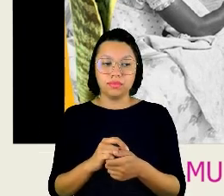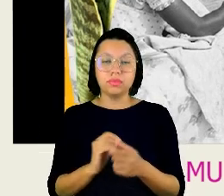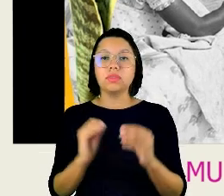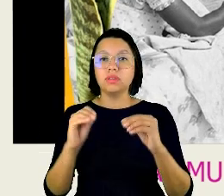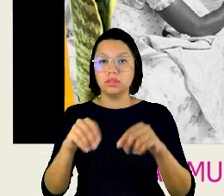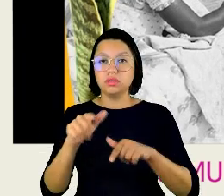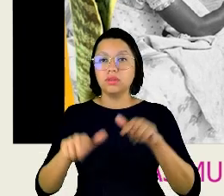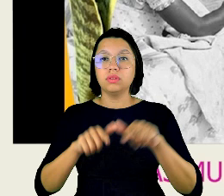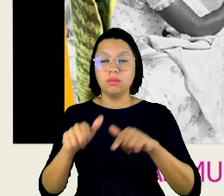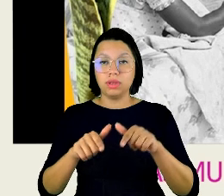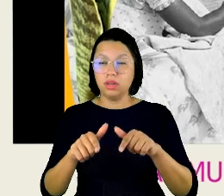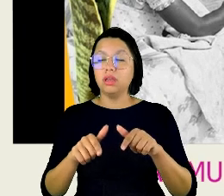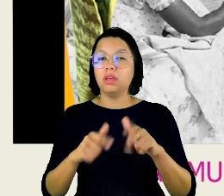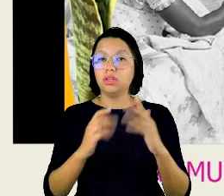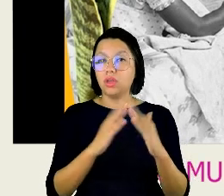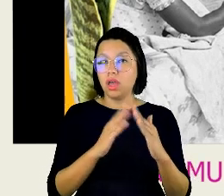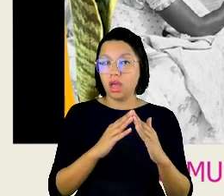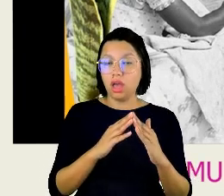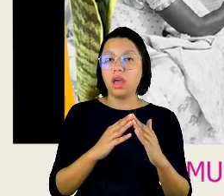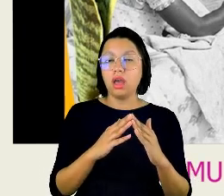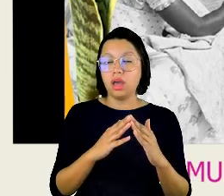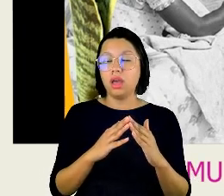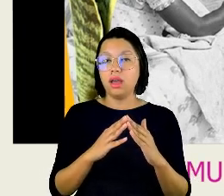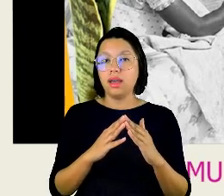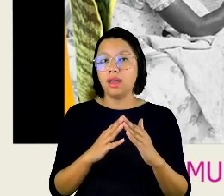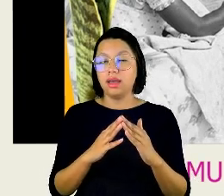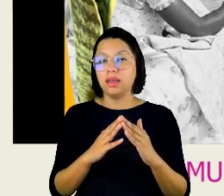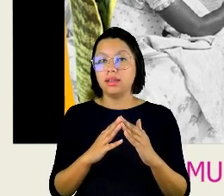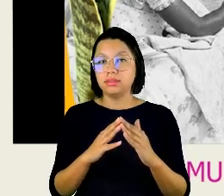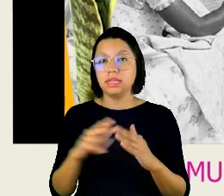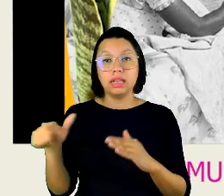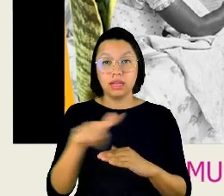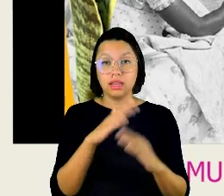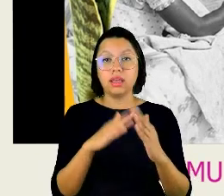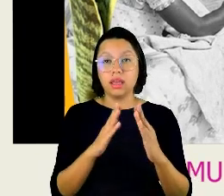estavam empregadas no serviço doméstico. Então, hoje a gente tem